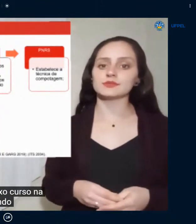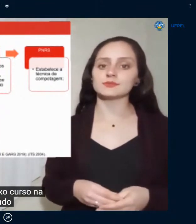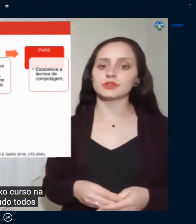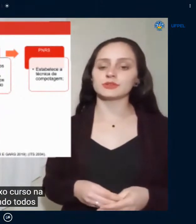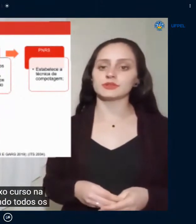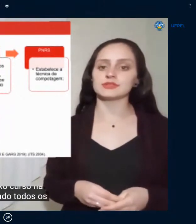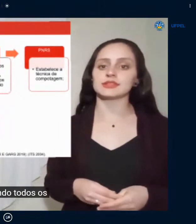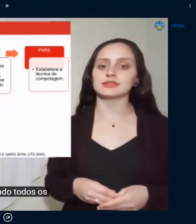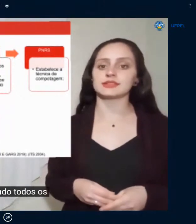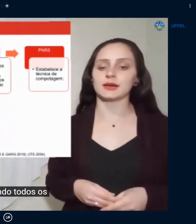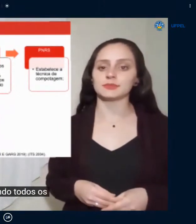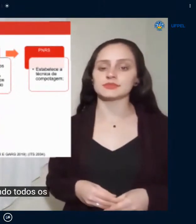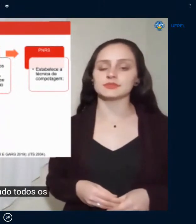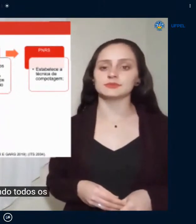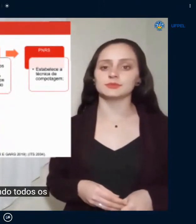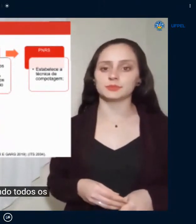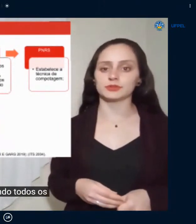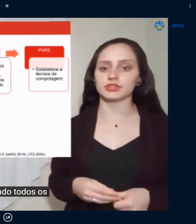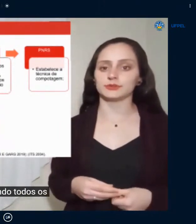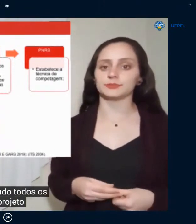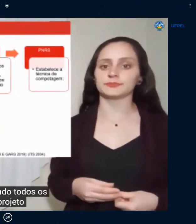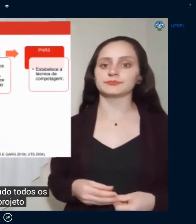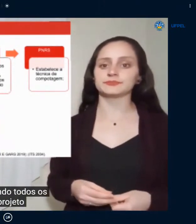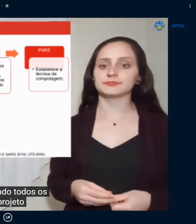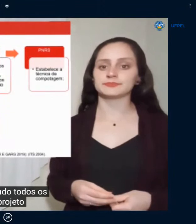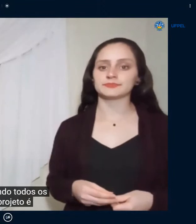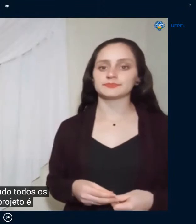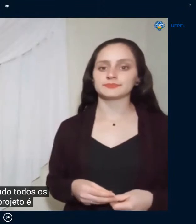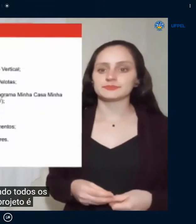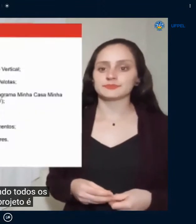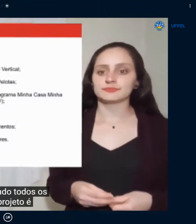envolvendo todos os moradores nas etapas do projeto.